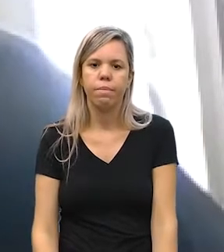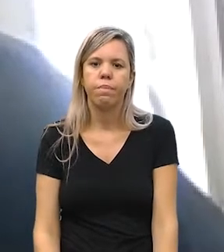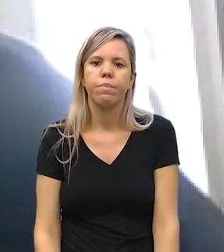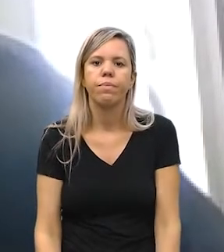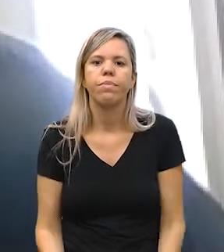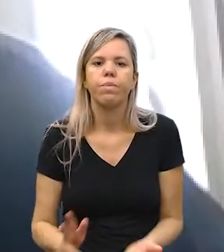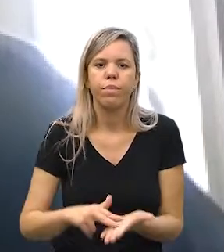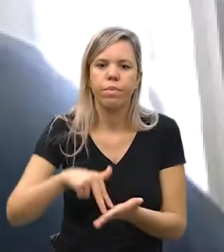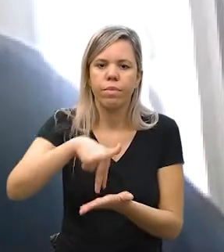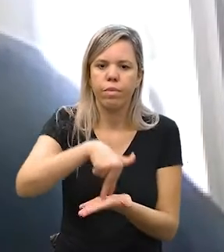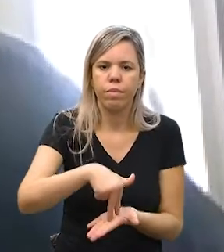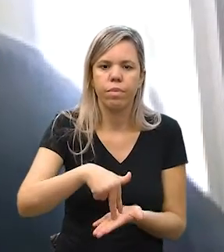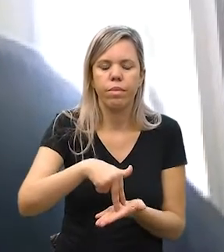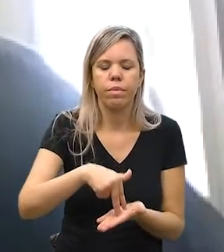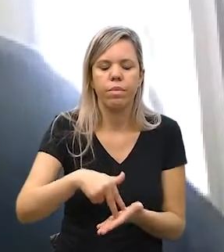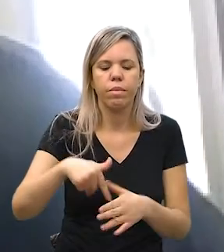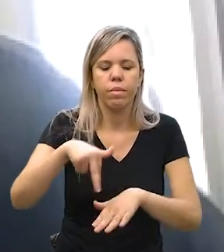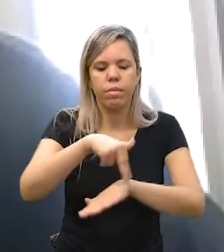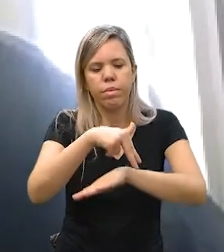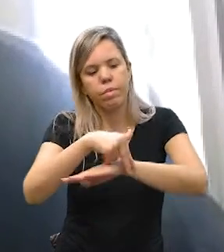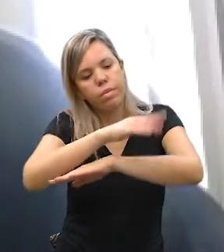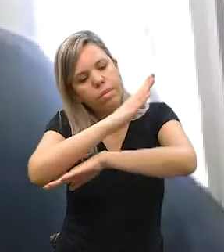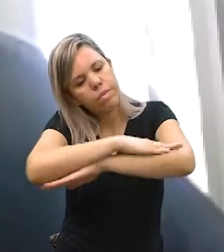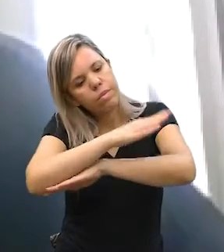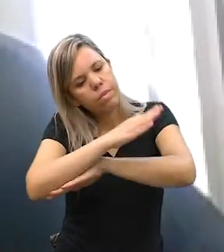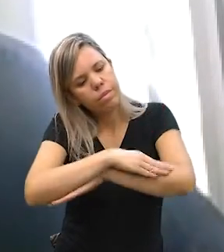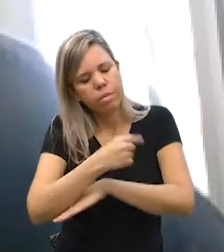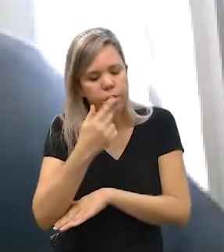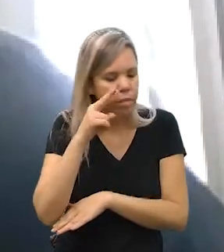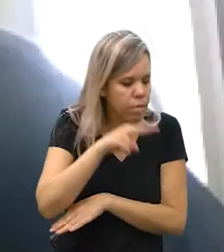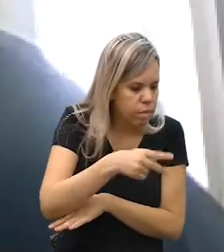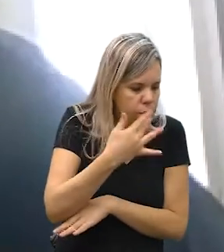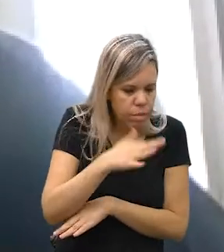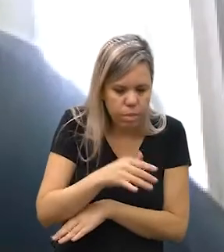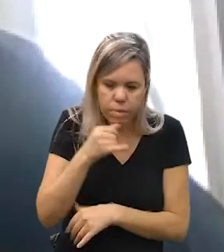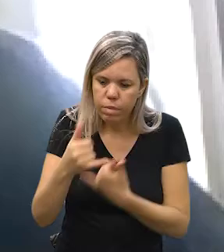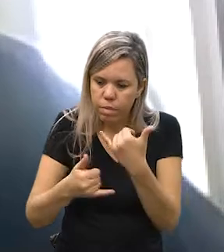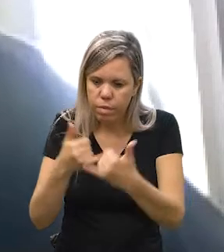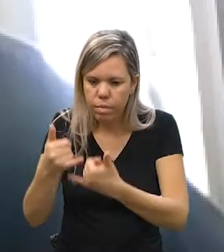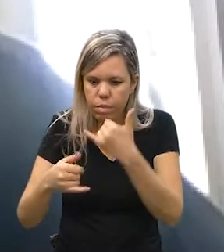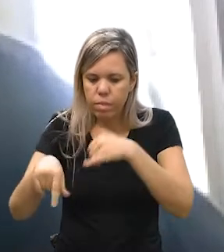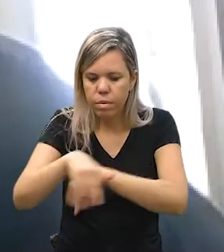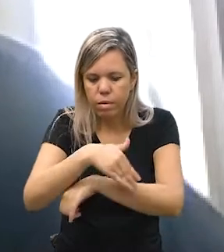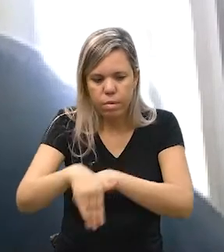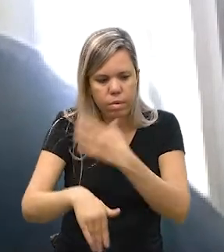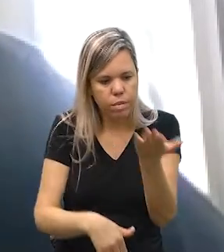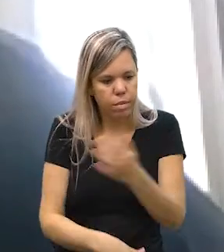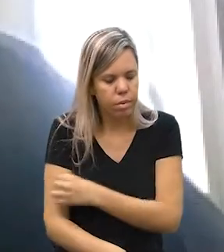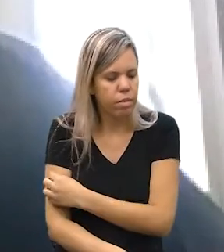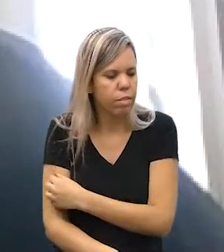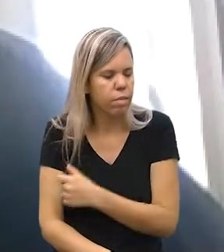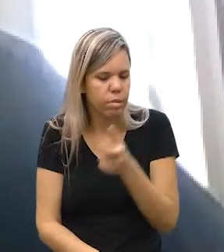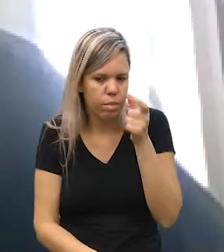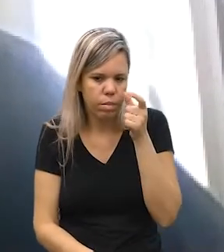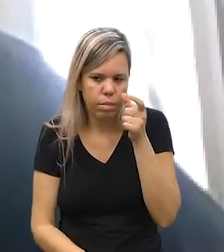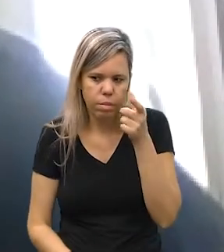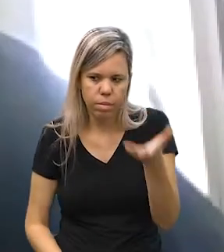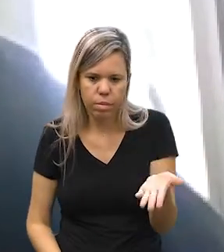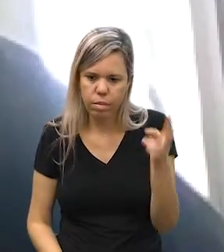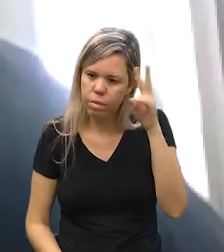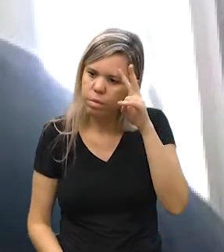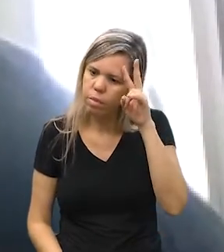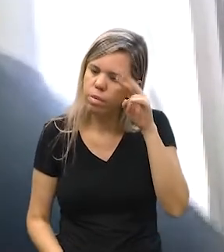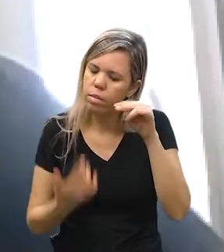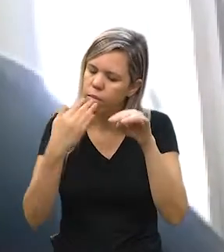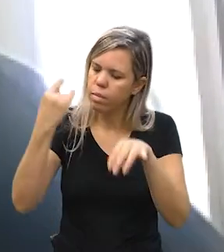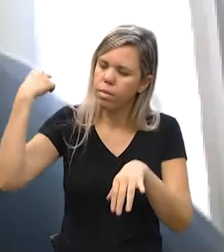Levantou-se, foi até a sacada. Algumas crianças ainda brincavam na rua. Se recordou da